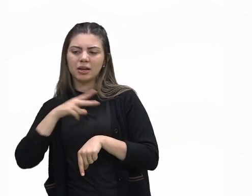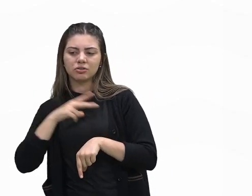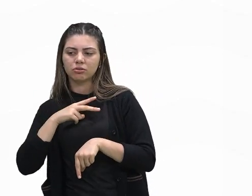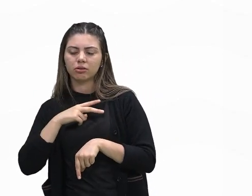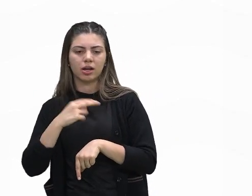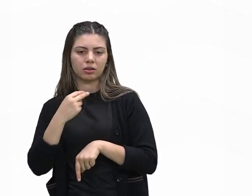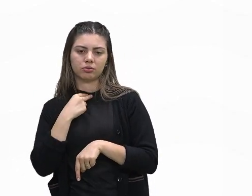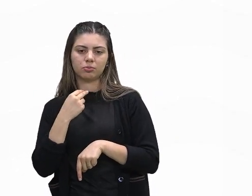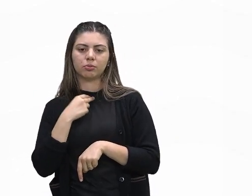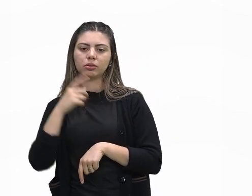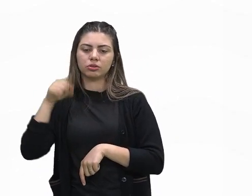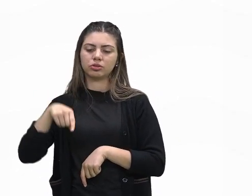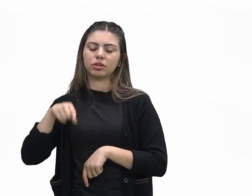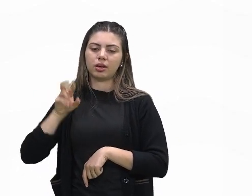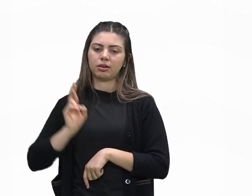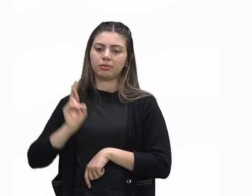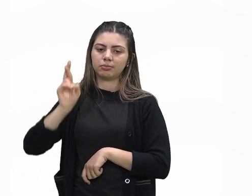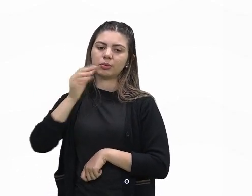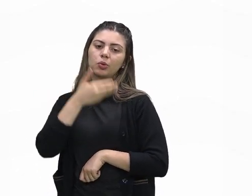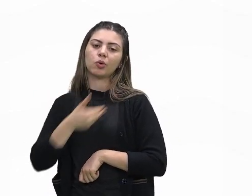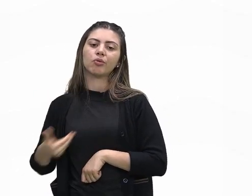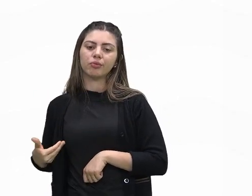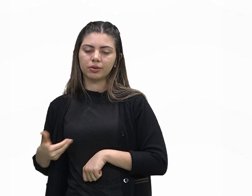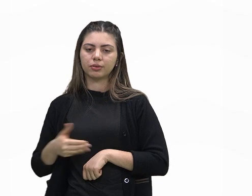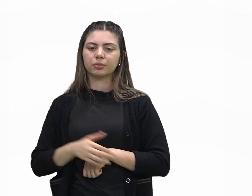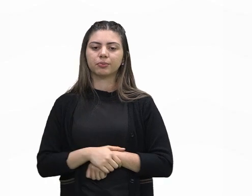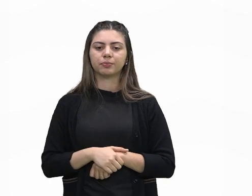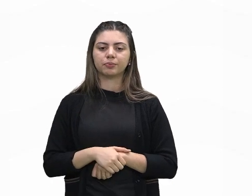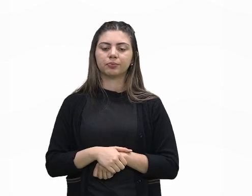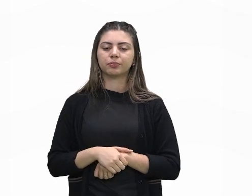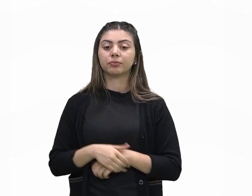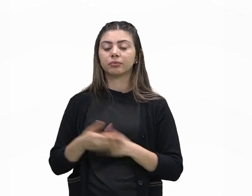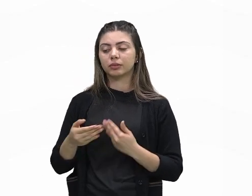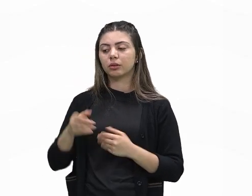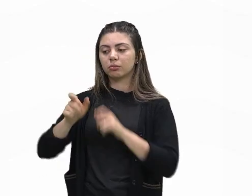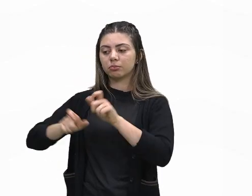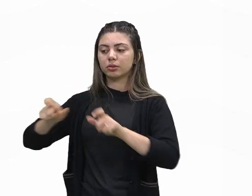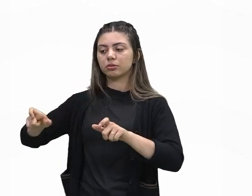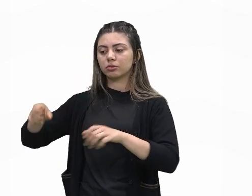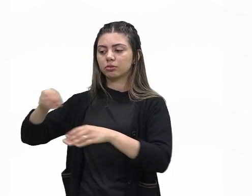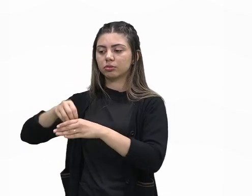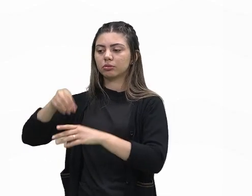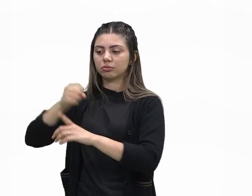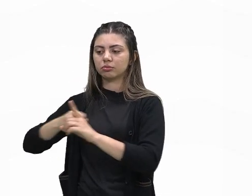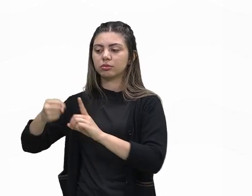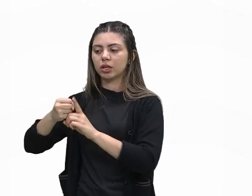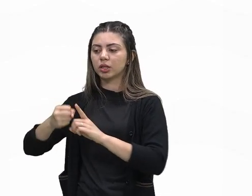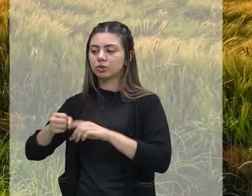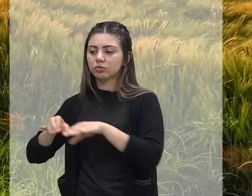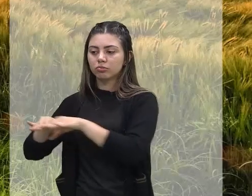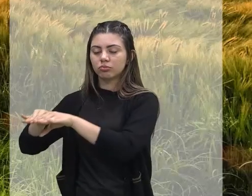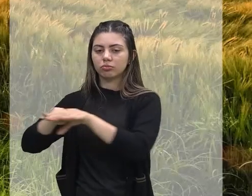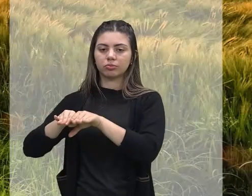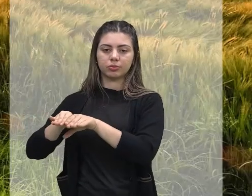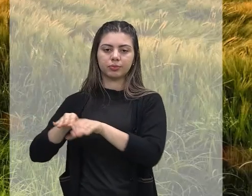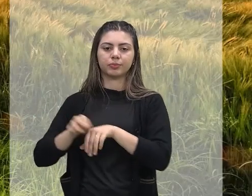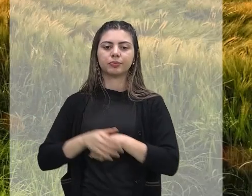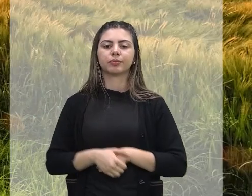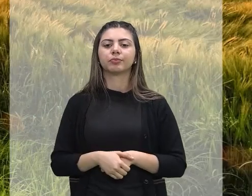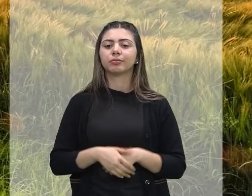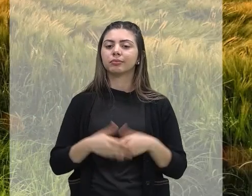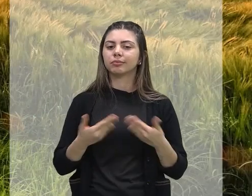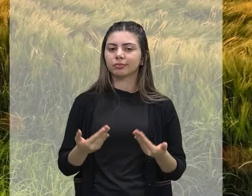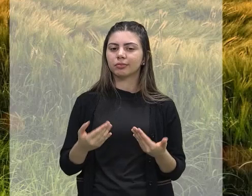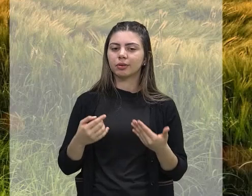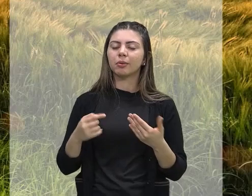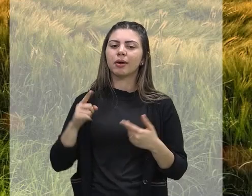privada, né, dos meios de produção, mas que todos participem aí dessa produção. Então, esses aqui são os